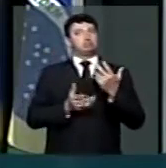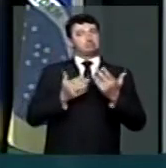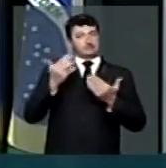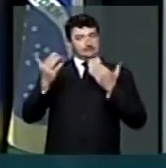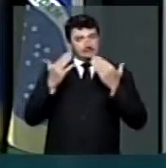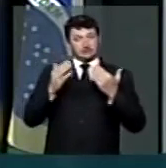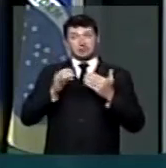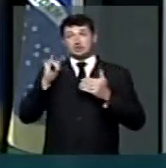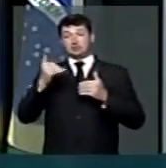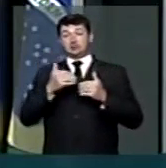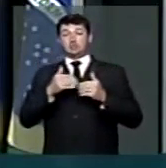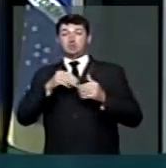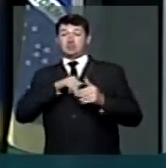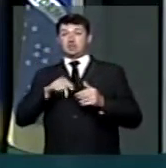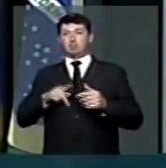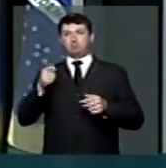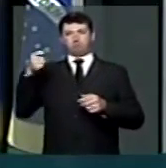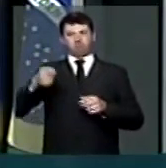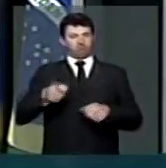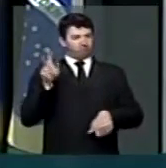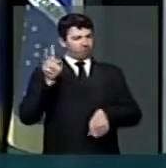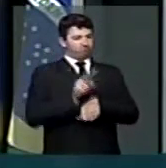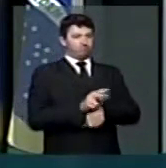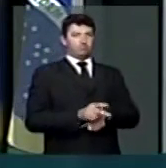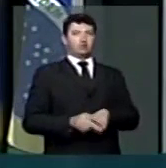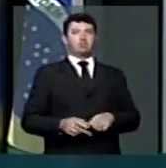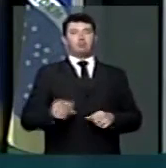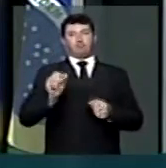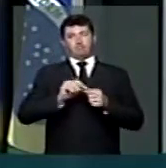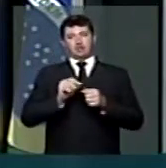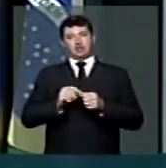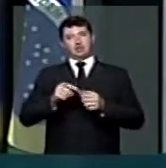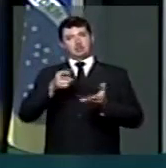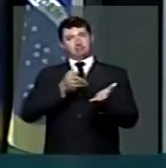exercer a sua autoridade de fiscal do cumprimento